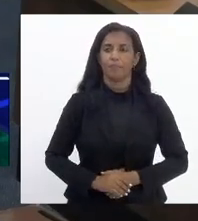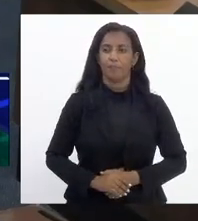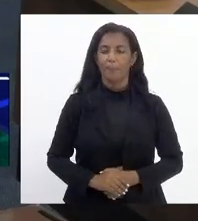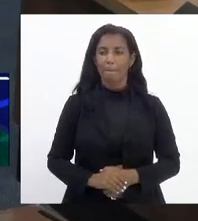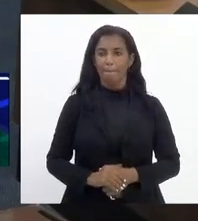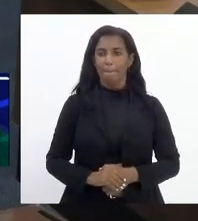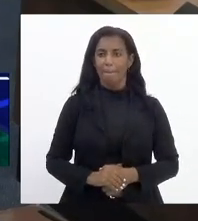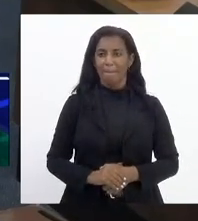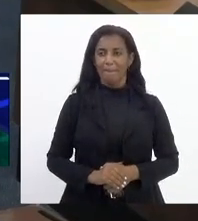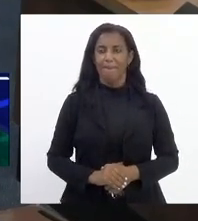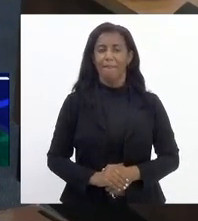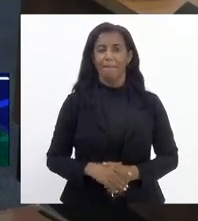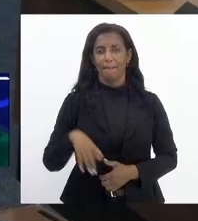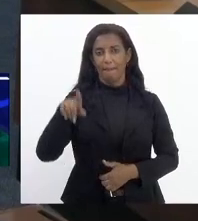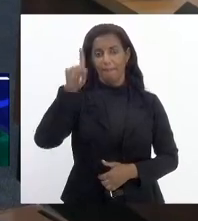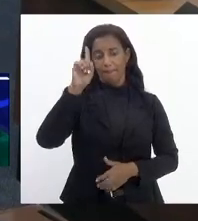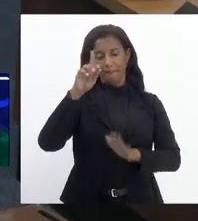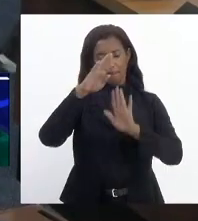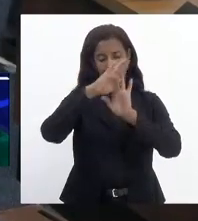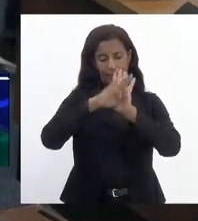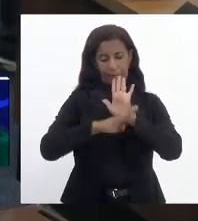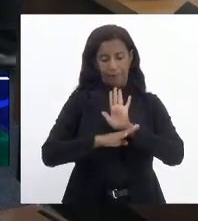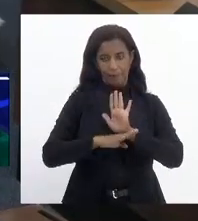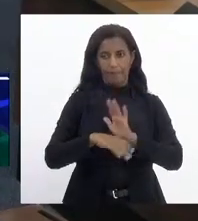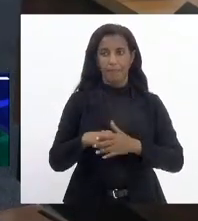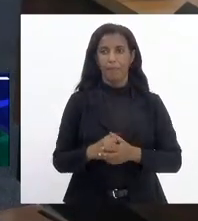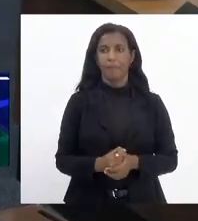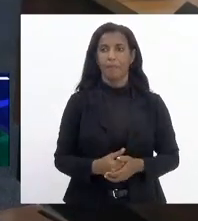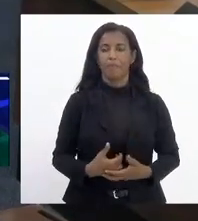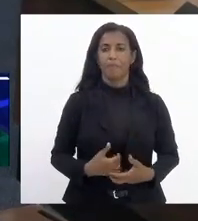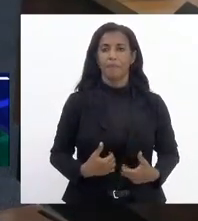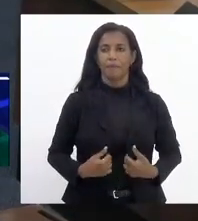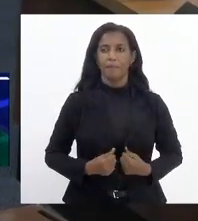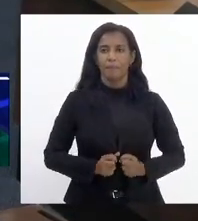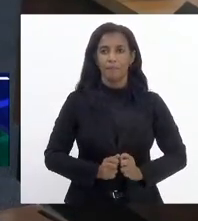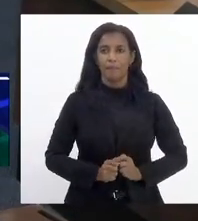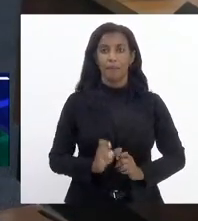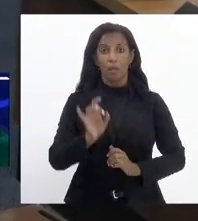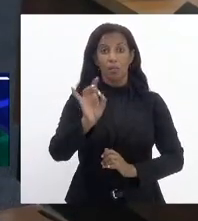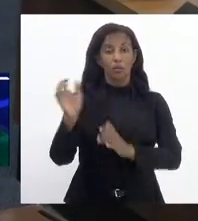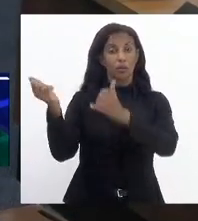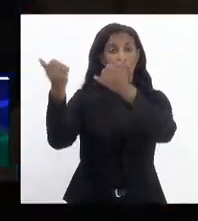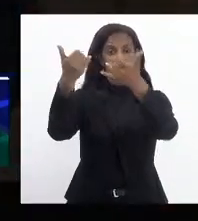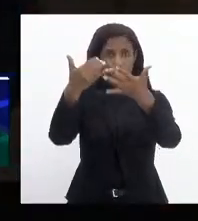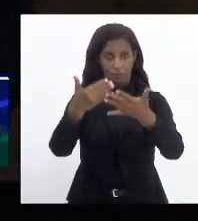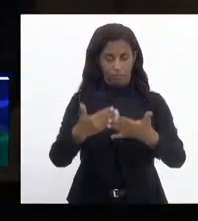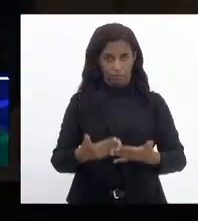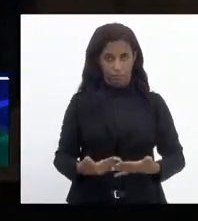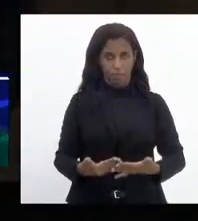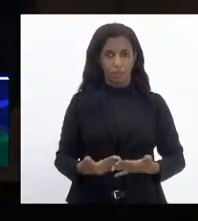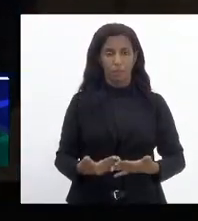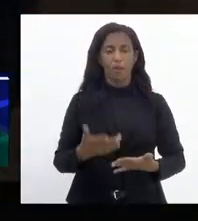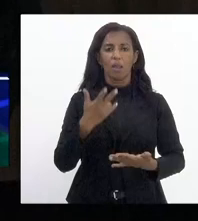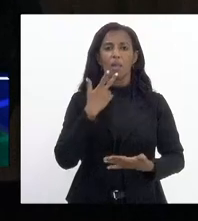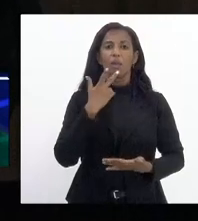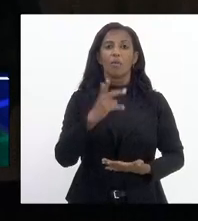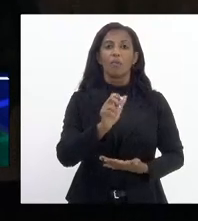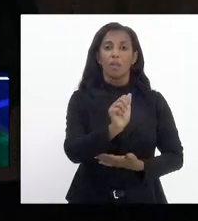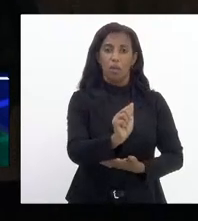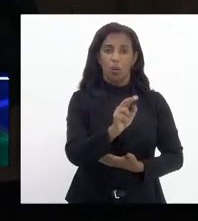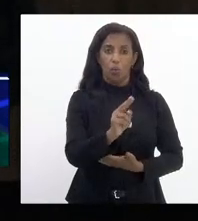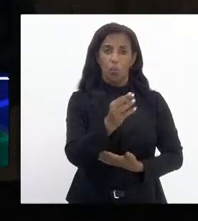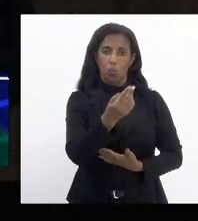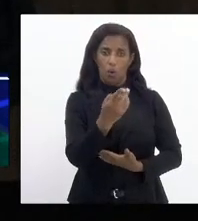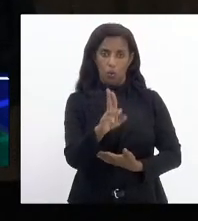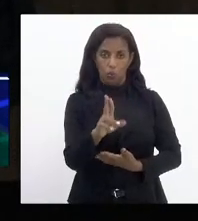ordem. Pela ordem, presidente. Eu apenas quero dizer ao deputado Luiz Paulo, eu conversei com o autor da matéria, longamente